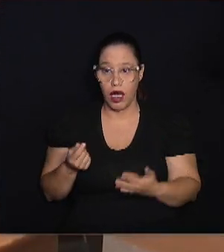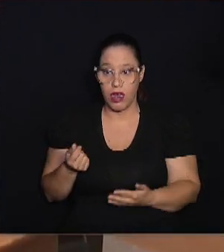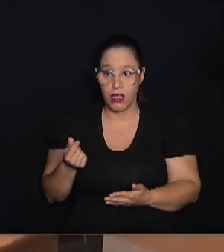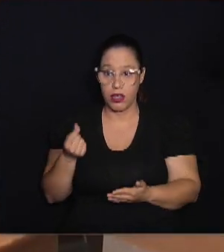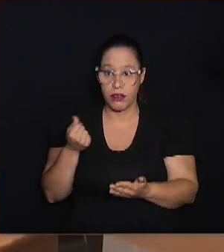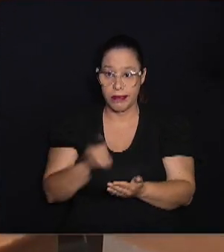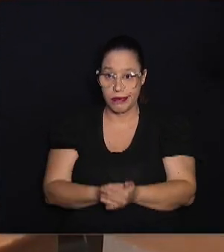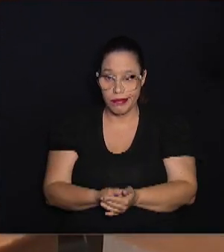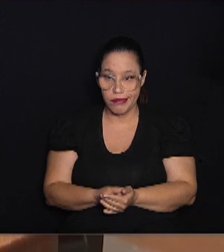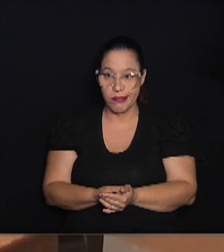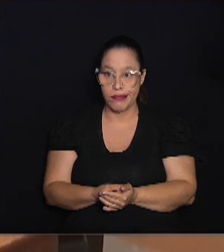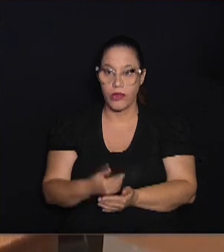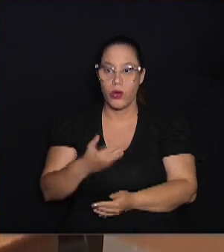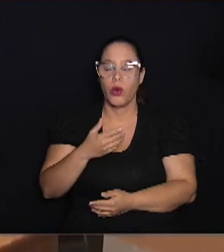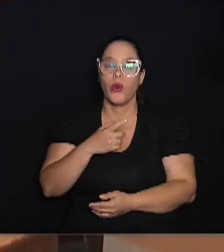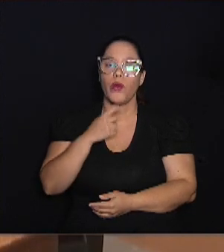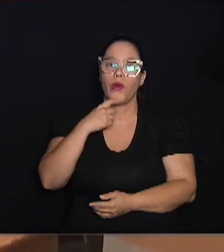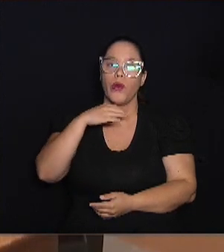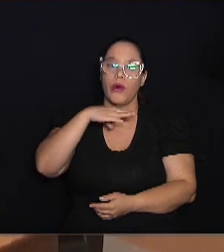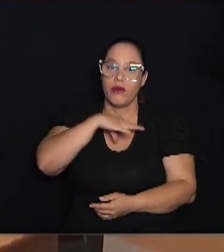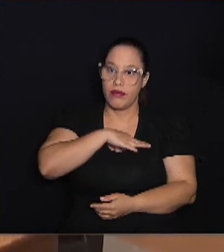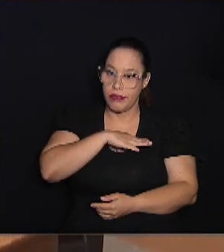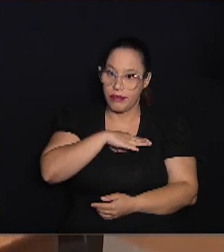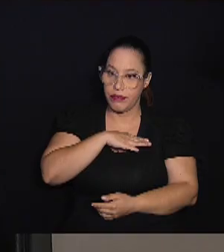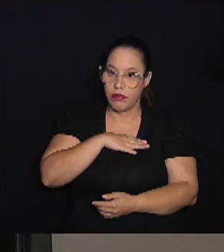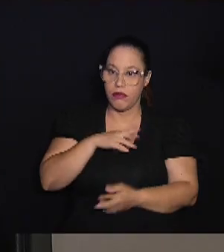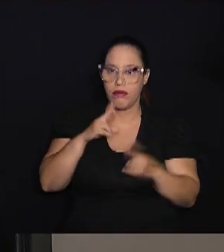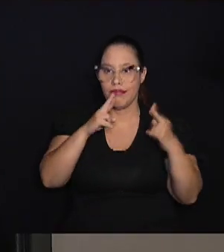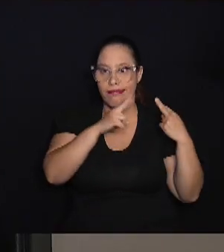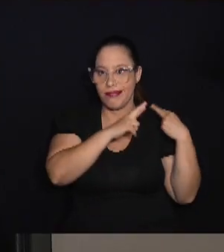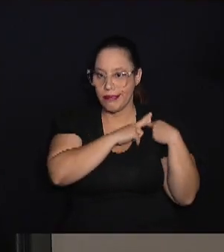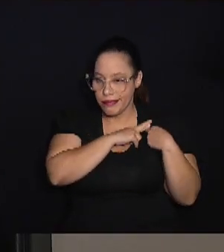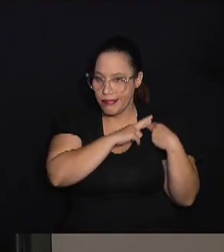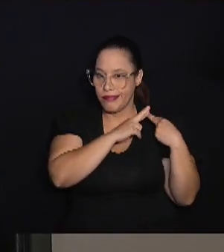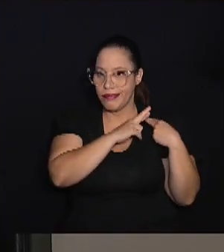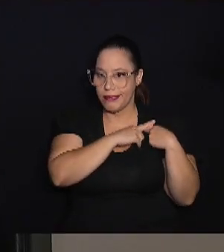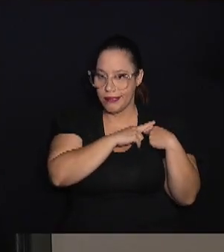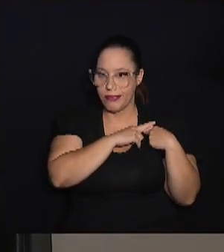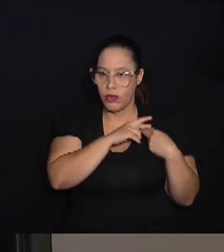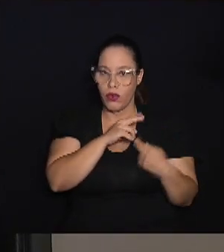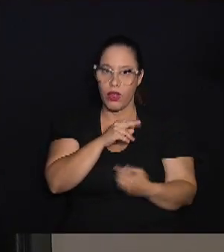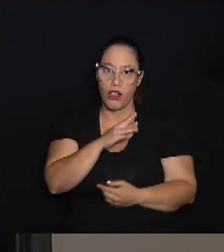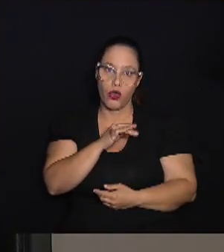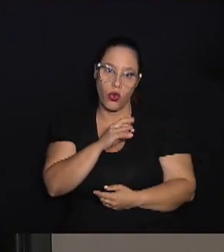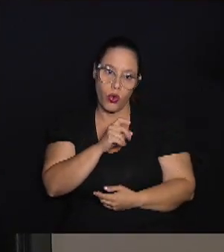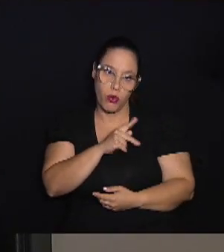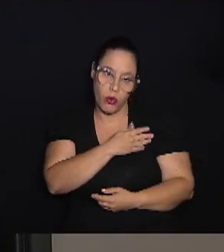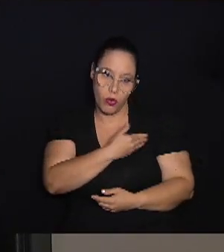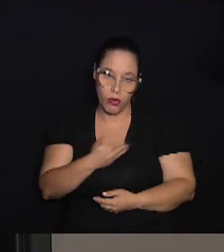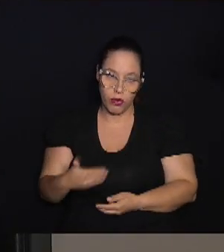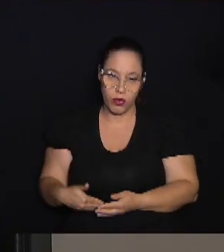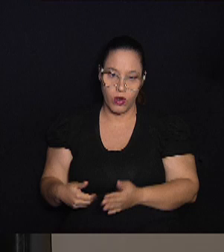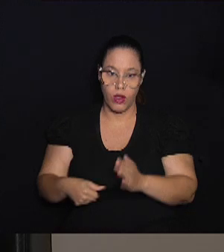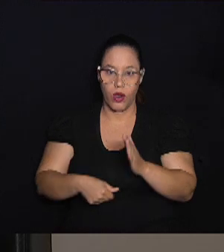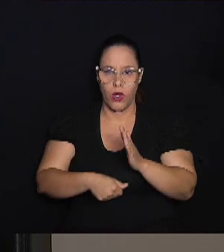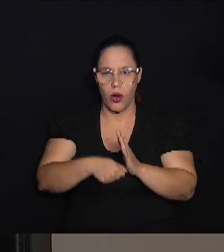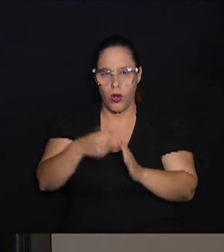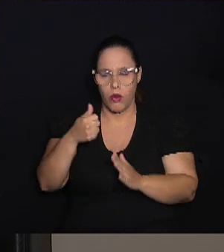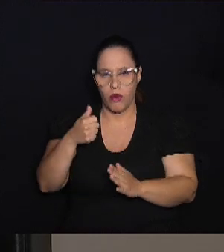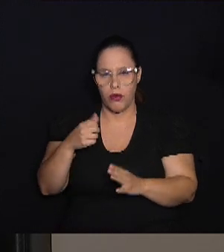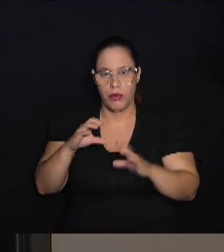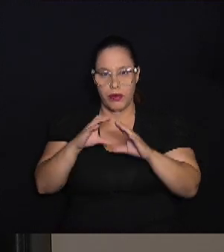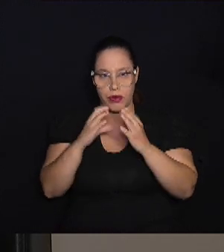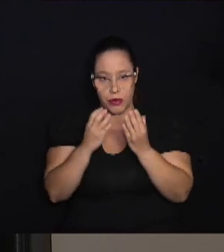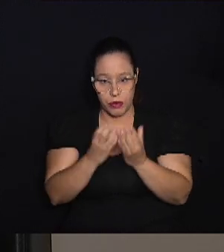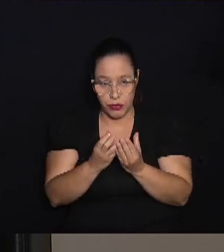a receita do município ou acarretem responsabilidades para o Tesouro Público. Uma das comissões mais importante aqui